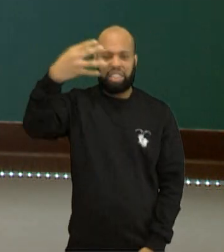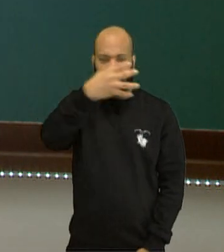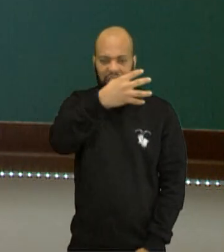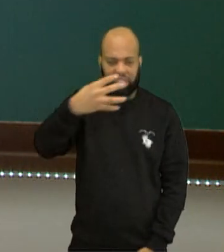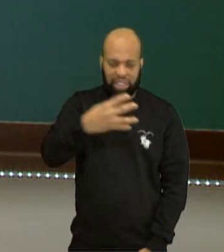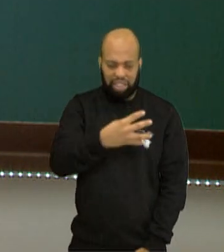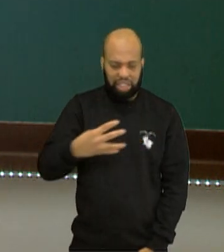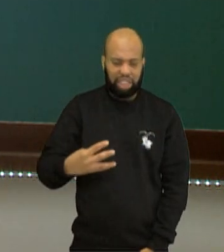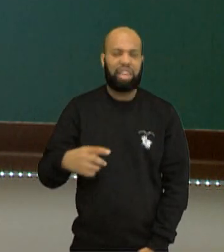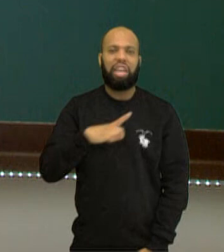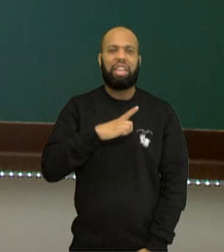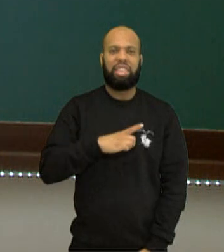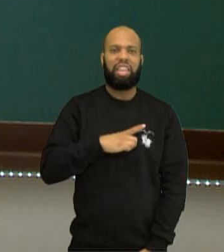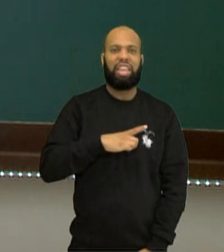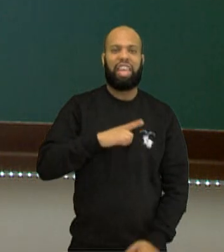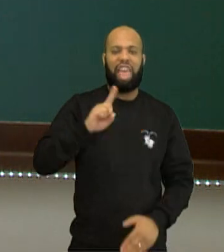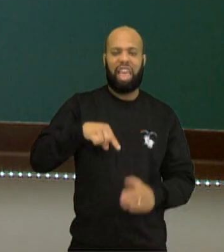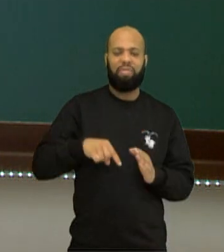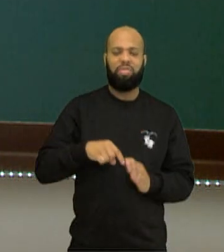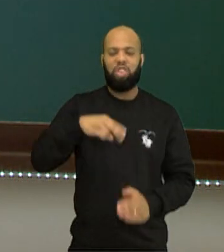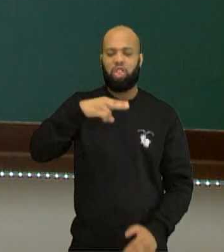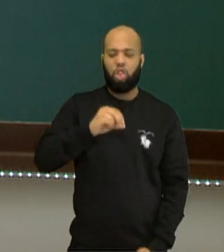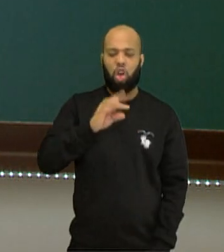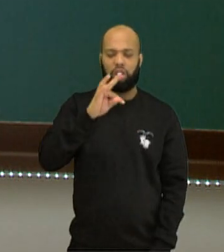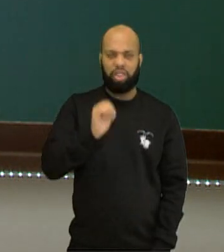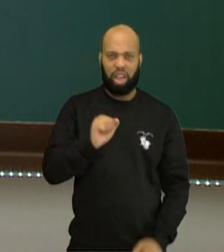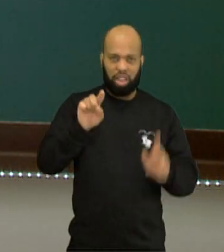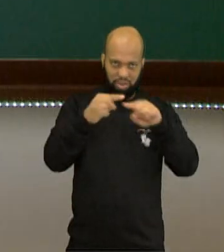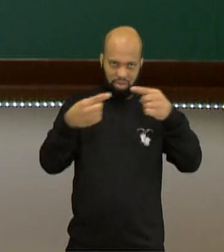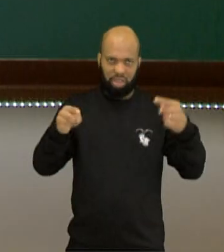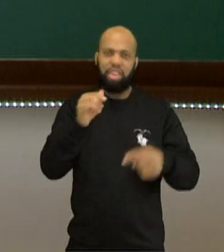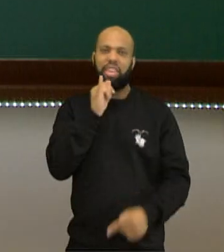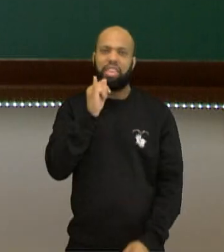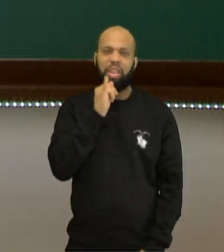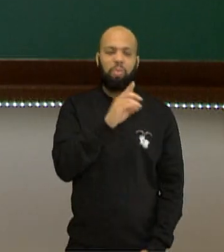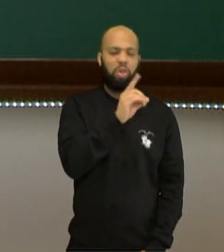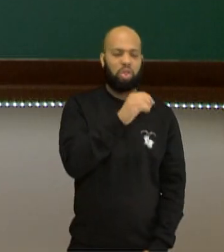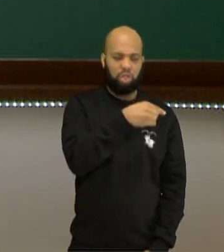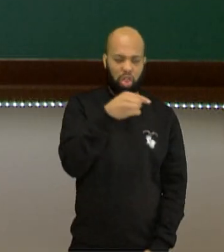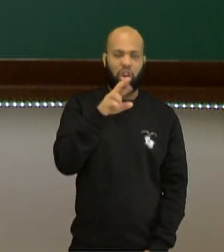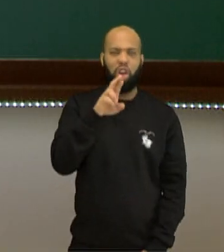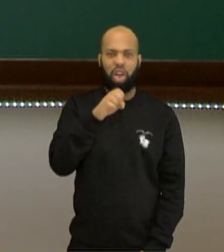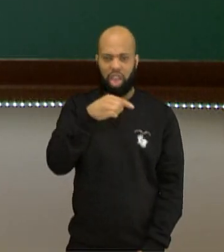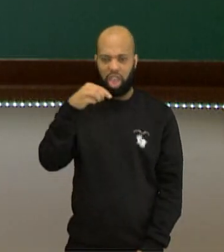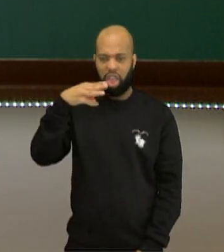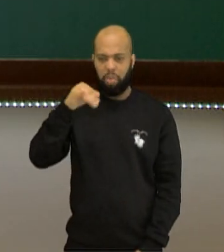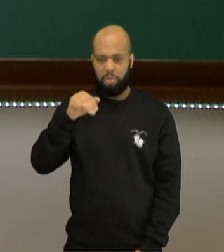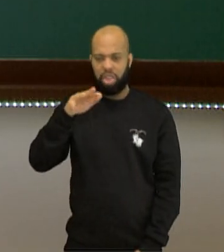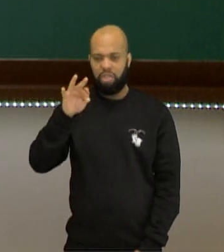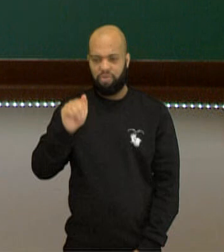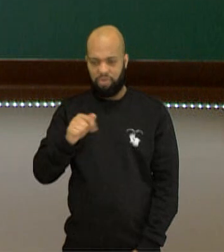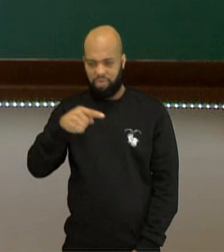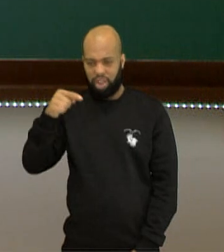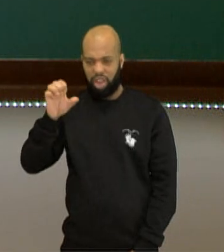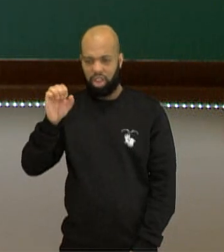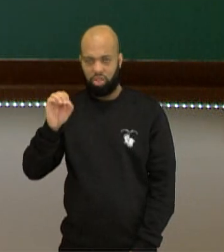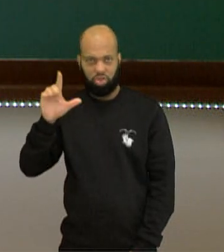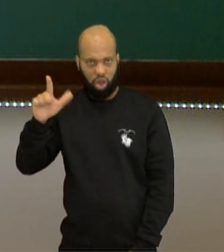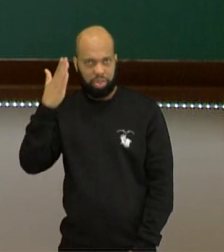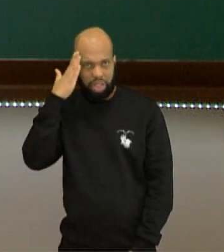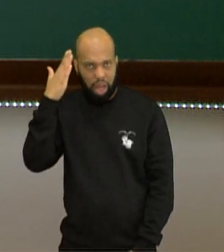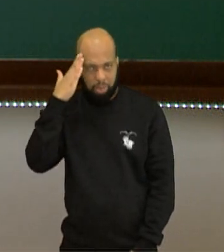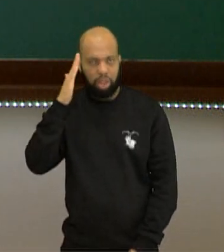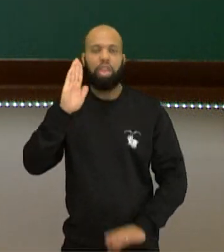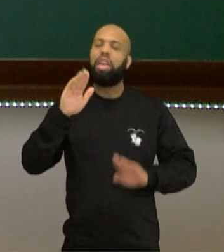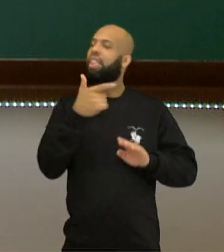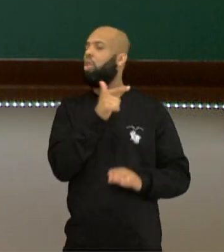temos exatamente essa questão de uma noção que existia a música. Mas nós temos representações em várias